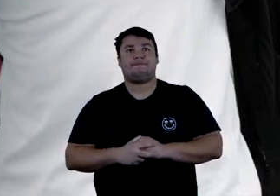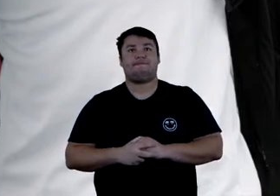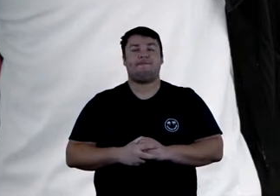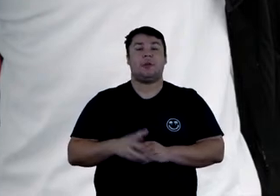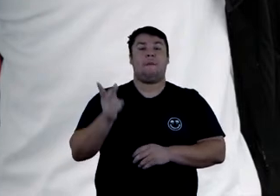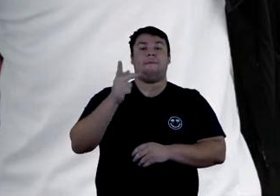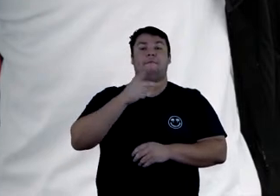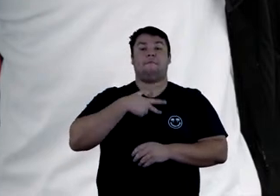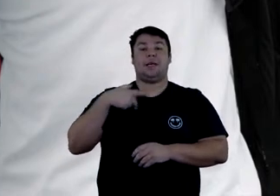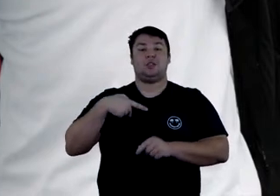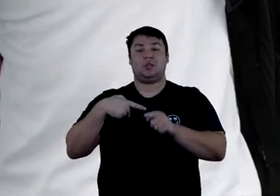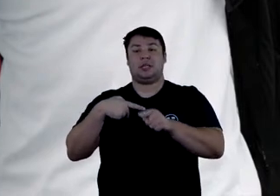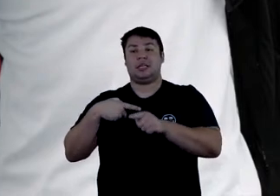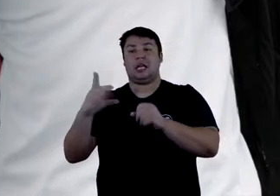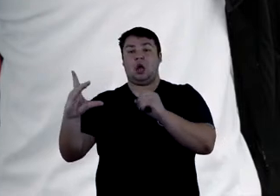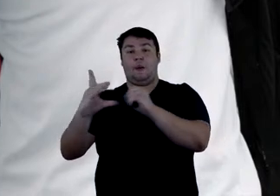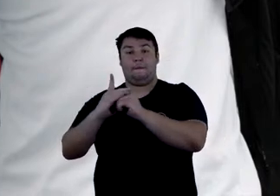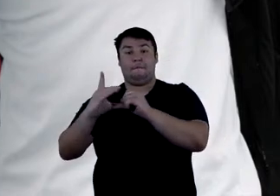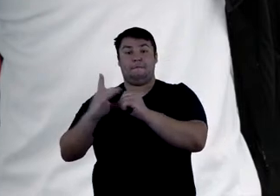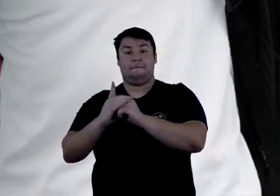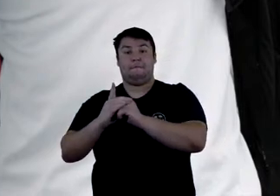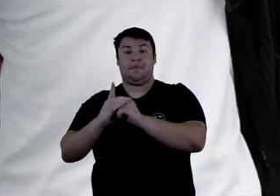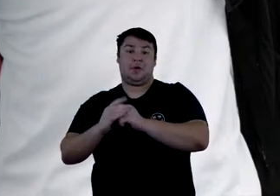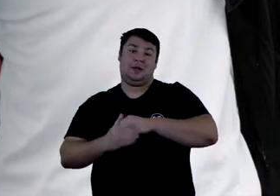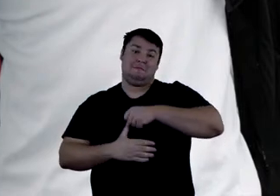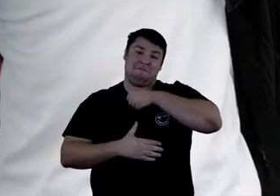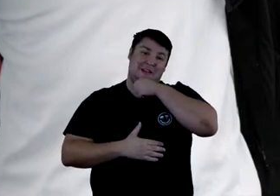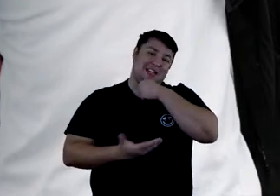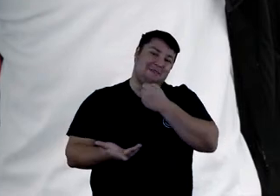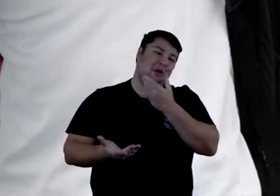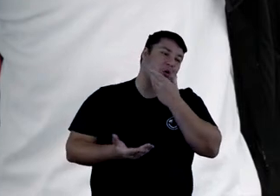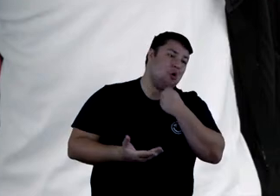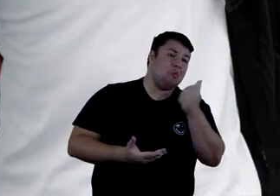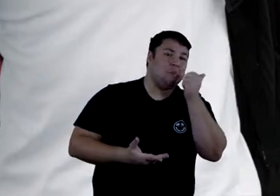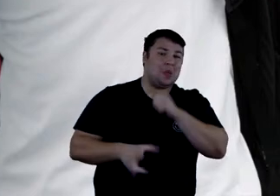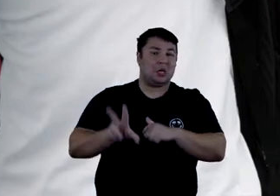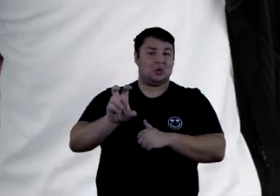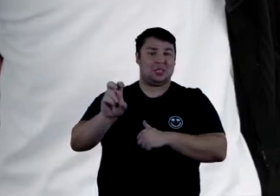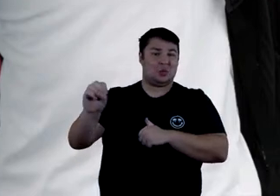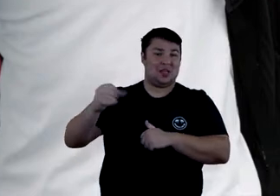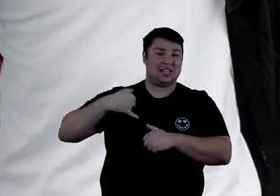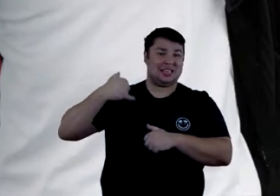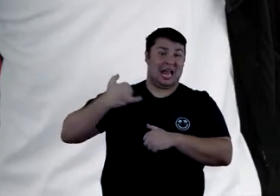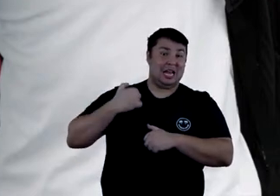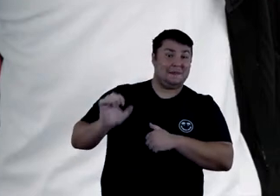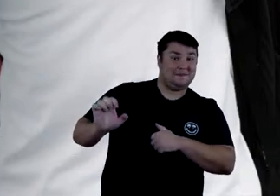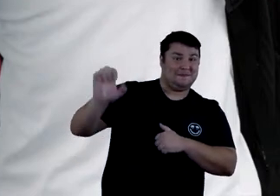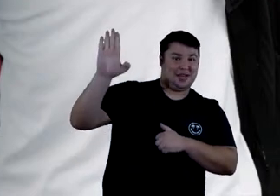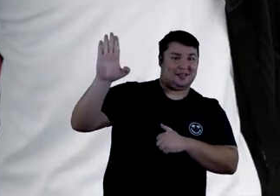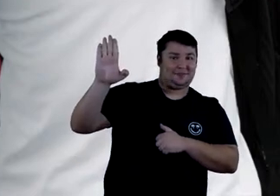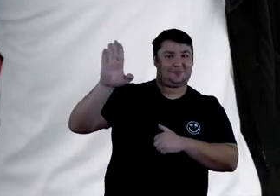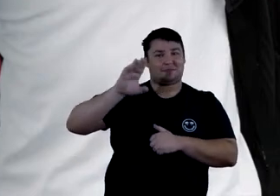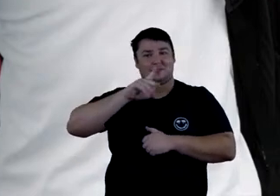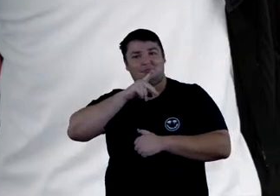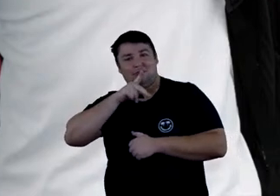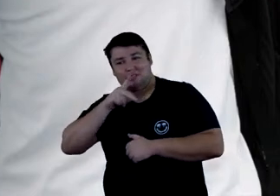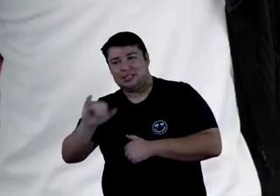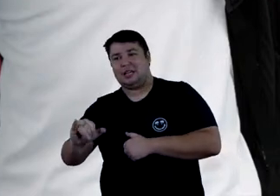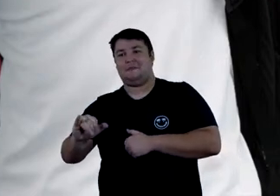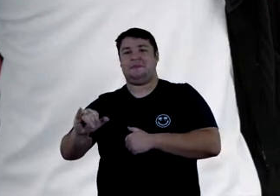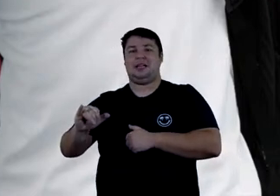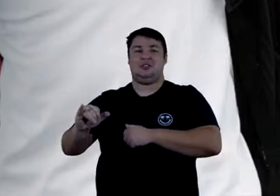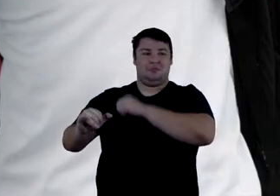da igreja, que é o Bola Master, para homens e mulheres com 50 a mais, que serão pais de